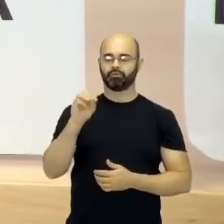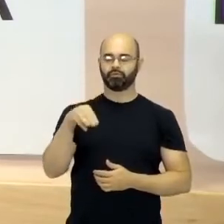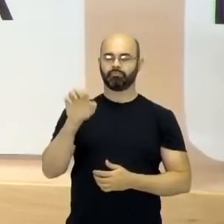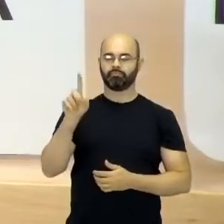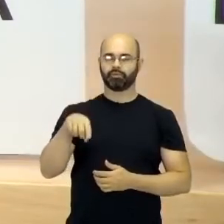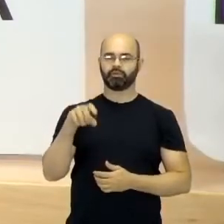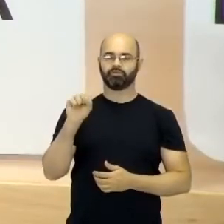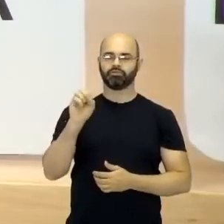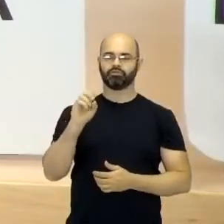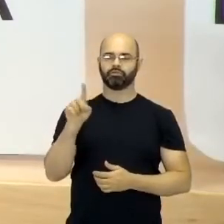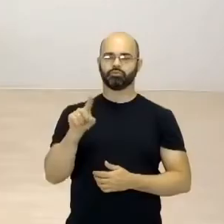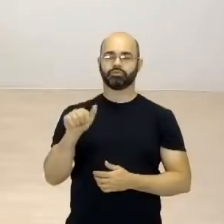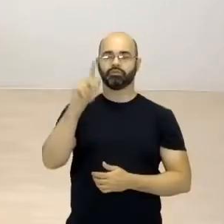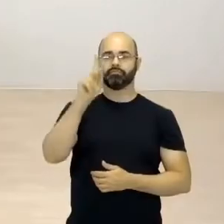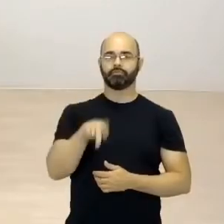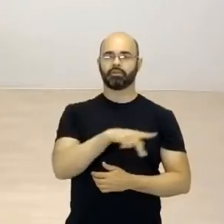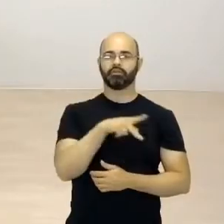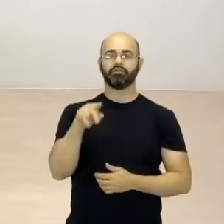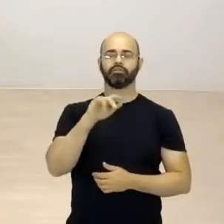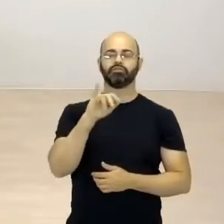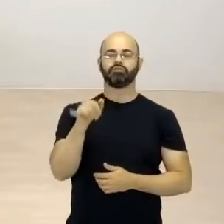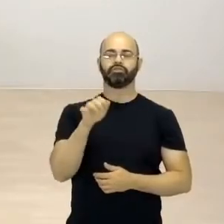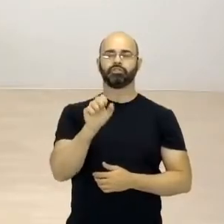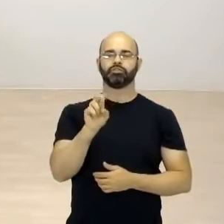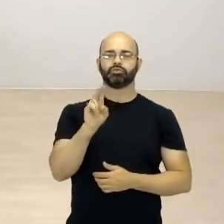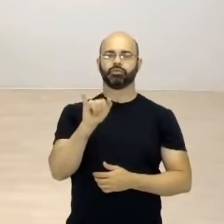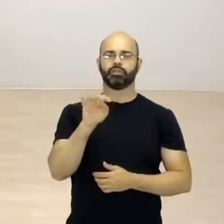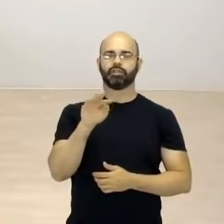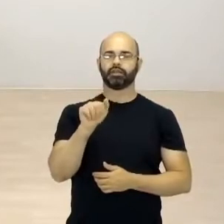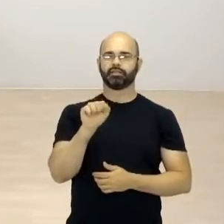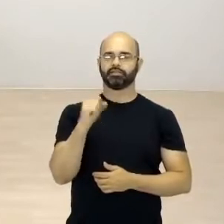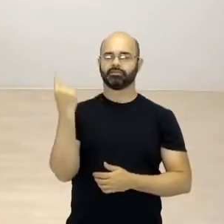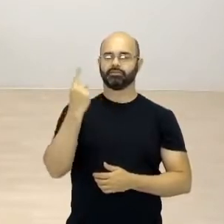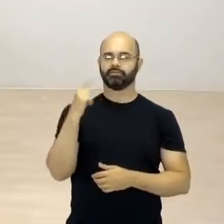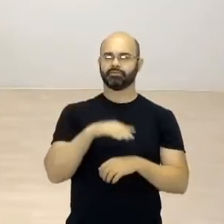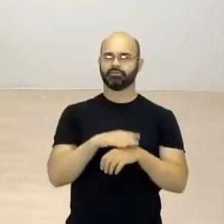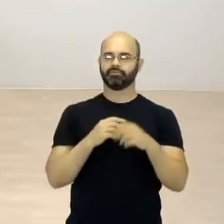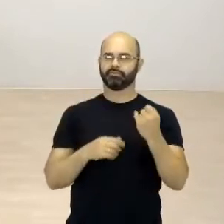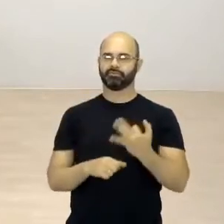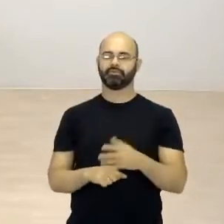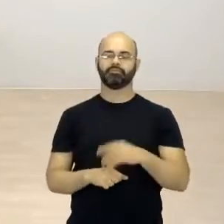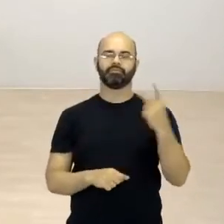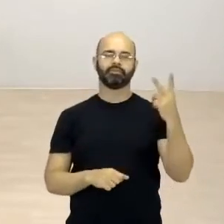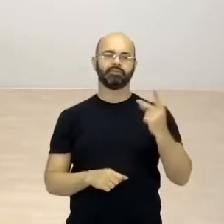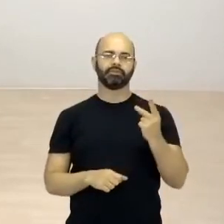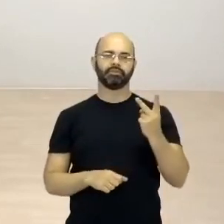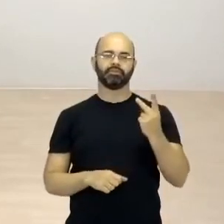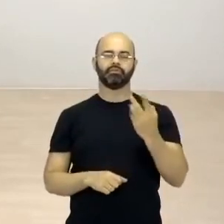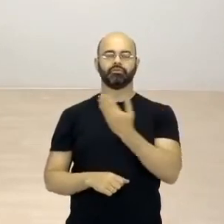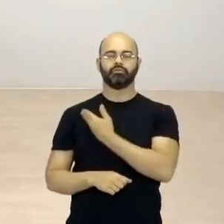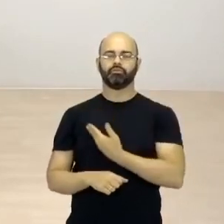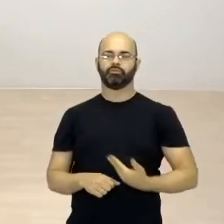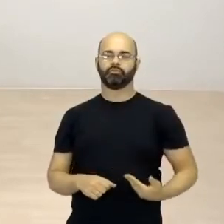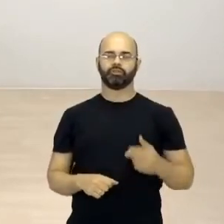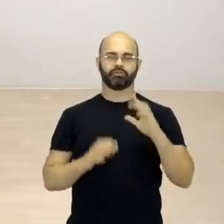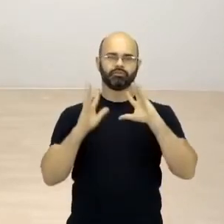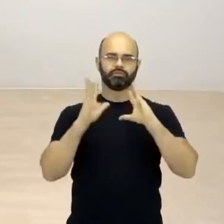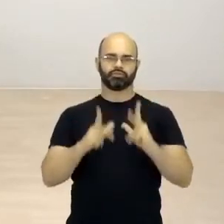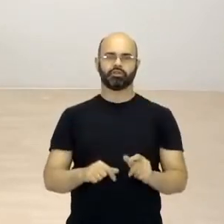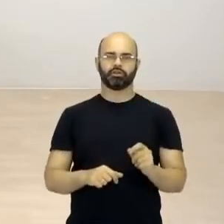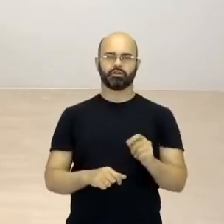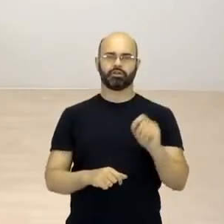padres jesuítas, eu acho que essa é uma grande referência para falar de Tomé de Souza. O segundo governador-geral do